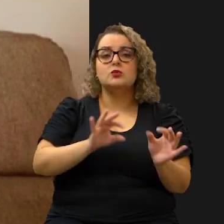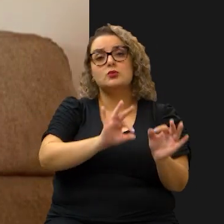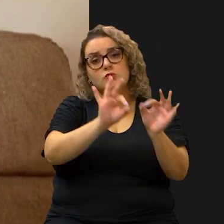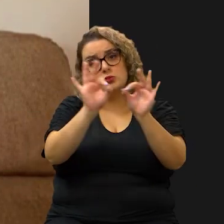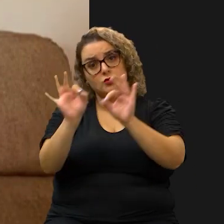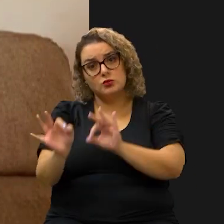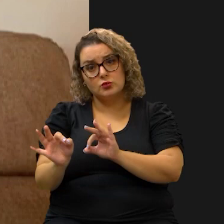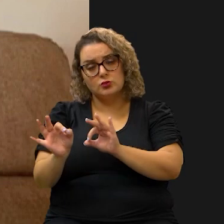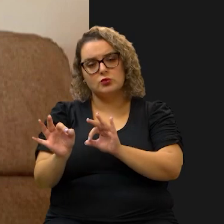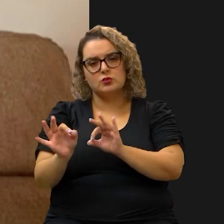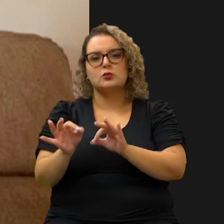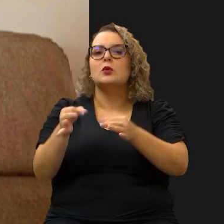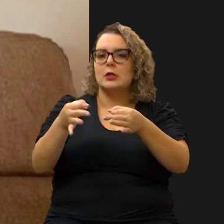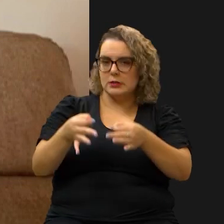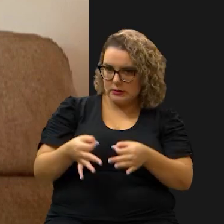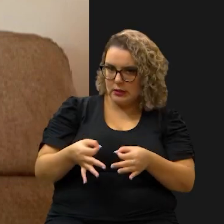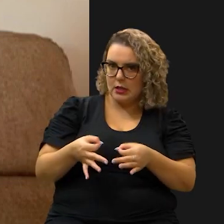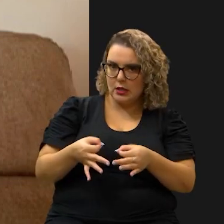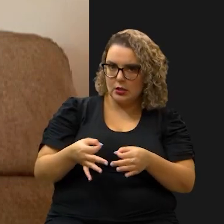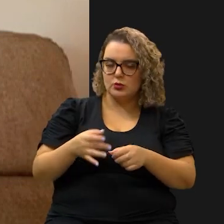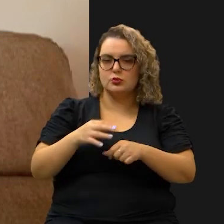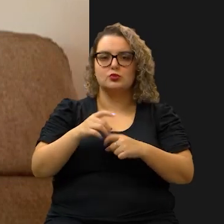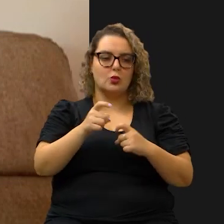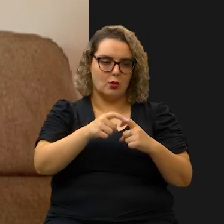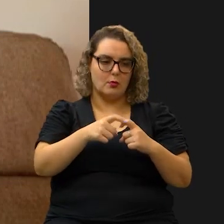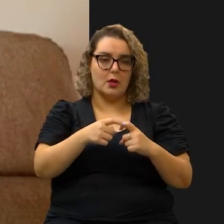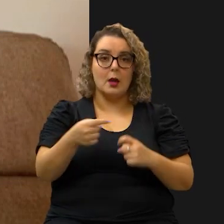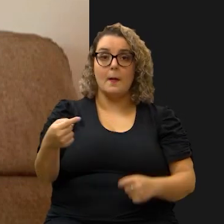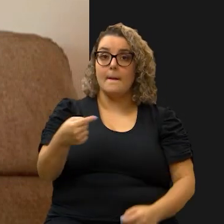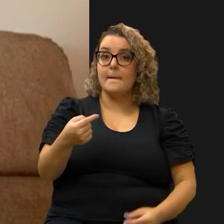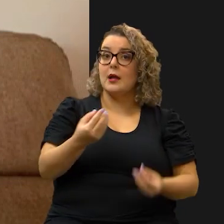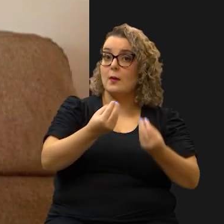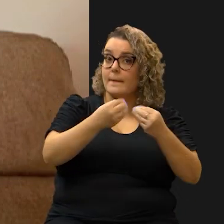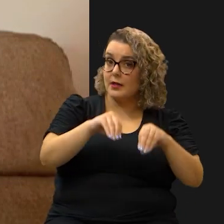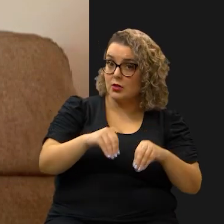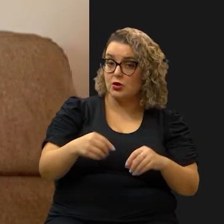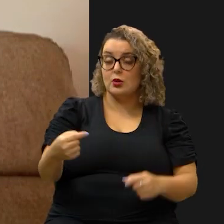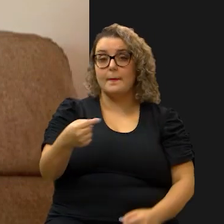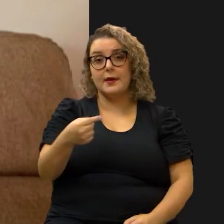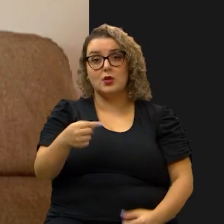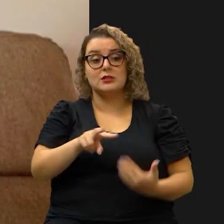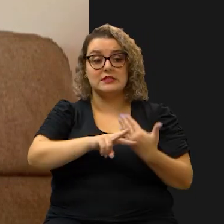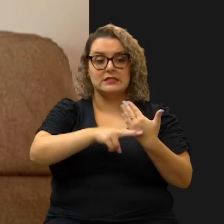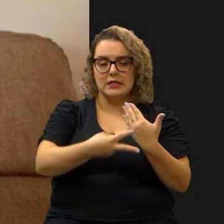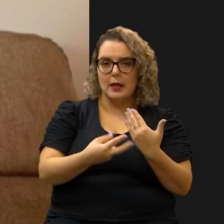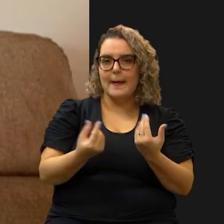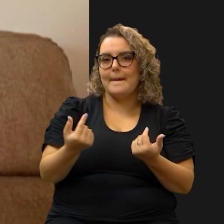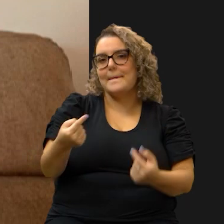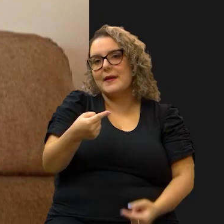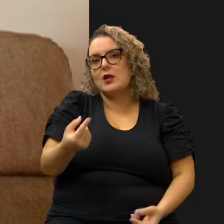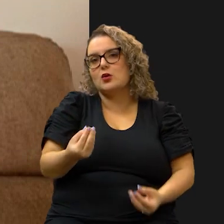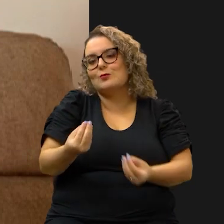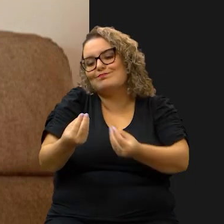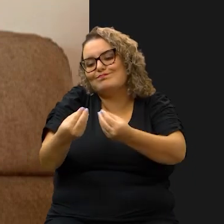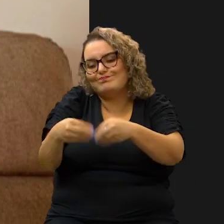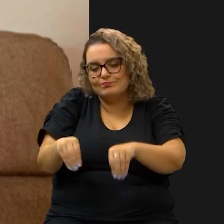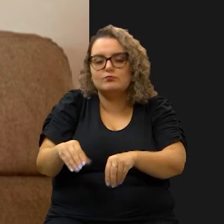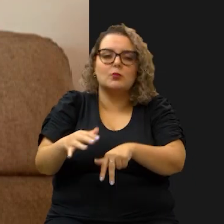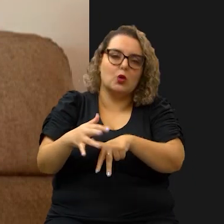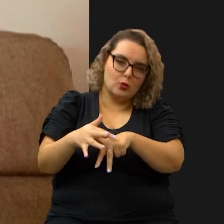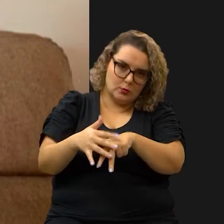fazer o tratamento e o acompanhamento correto com o médico, menor dano, menor sequela,